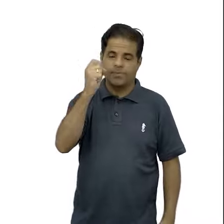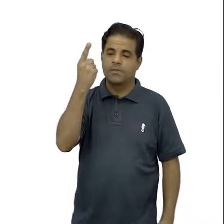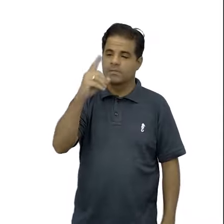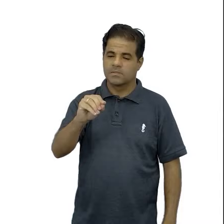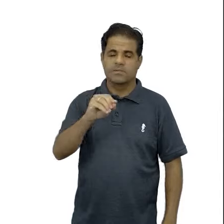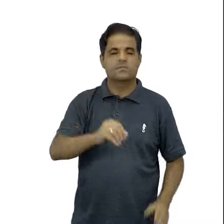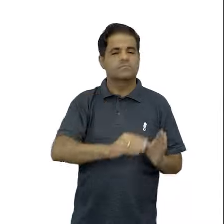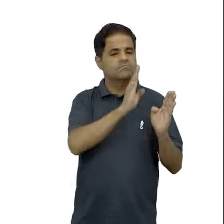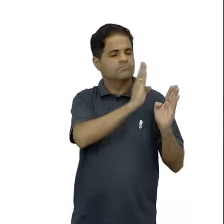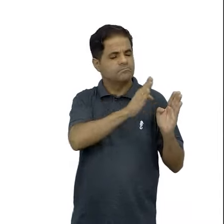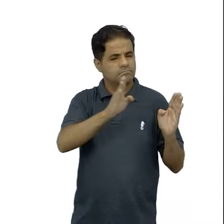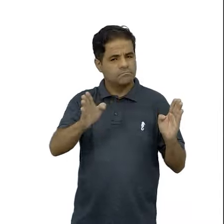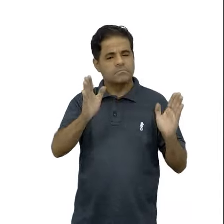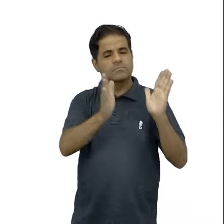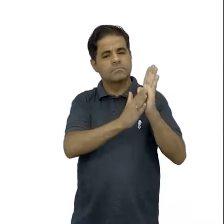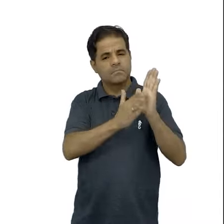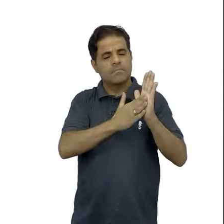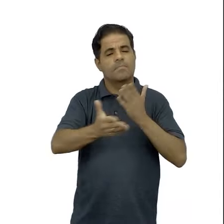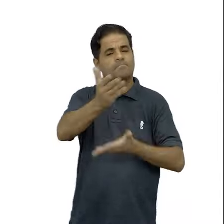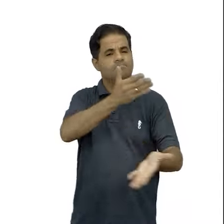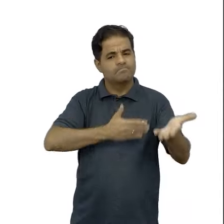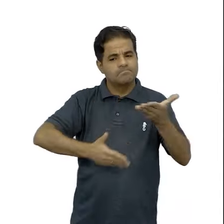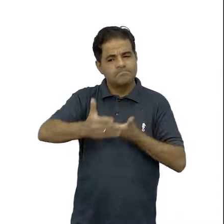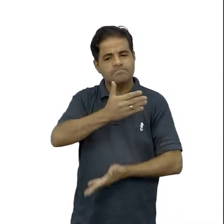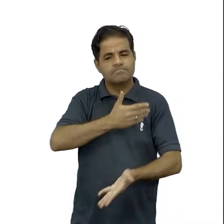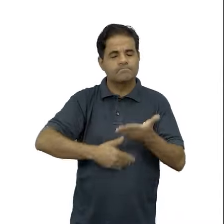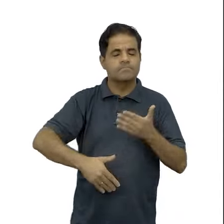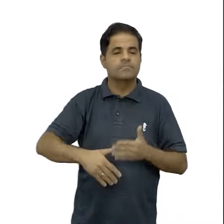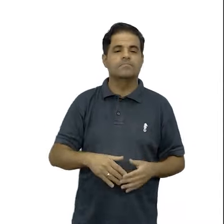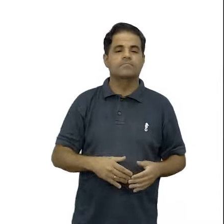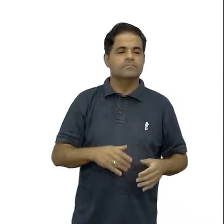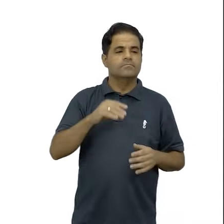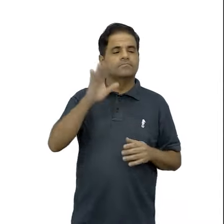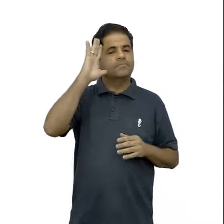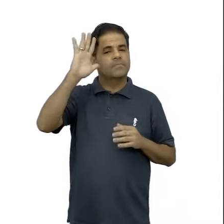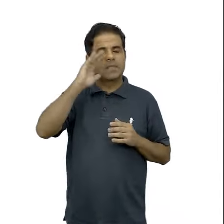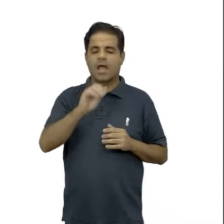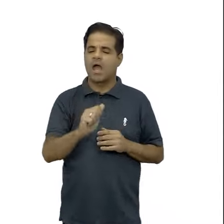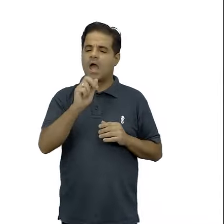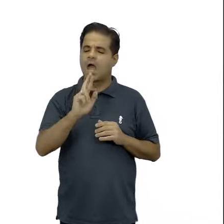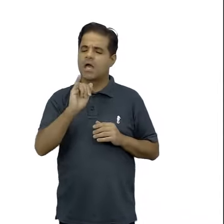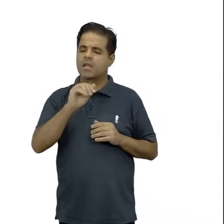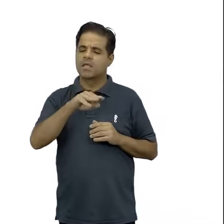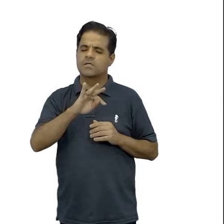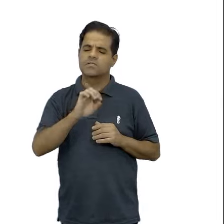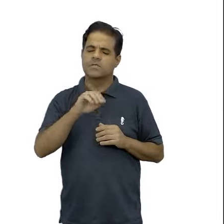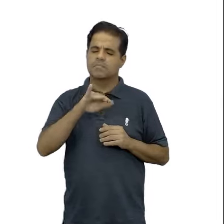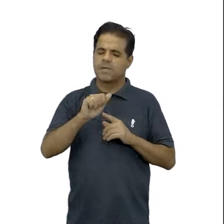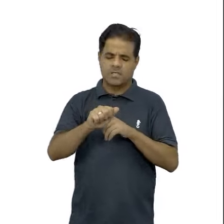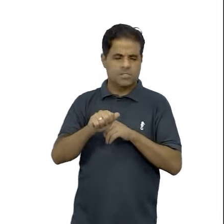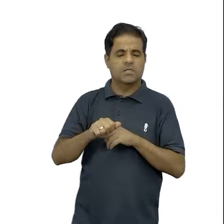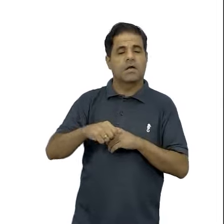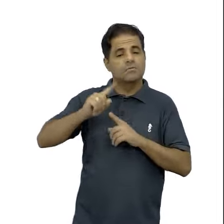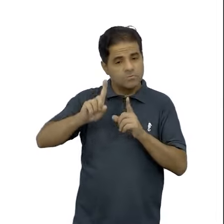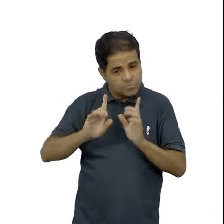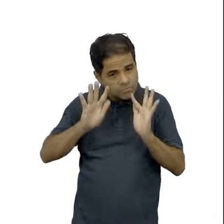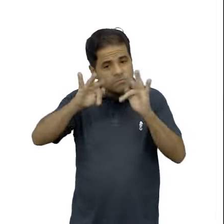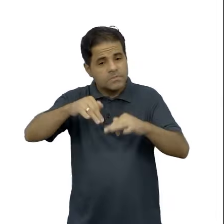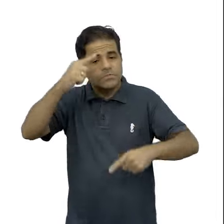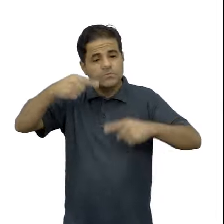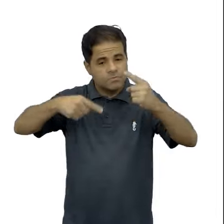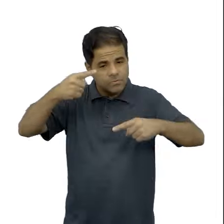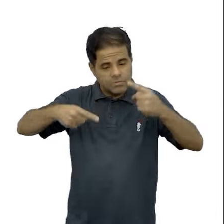desta sequência, estabelecendo uma relação com o pensamento aritmético. E, ao final, discutir algumas sugestões